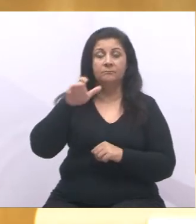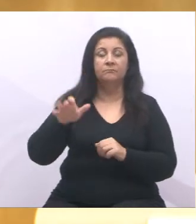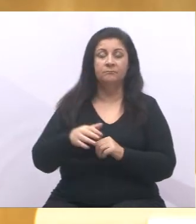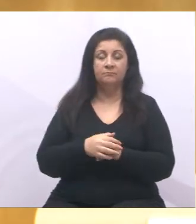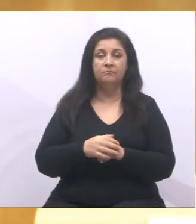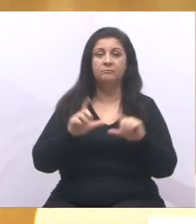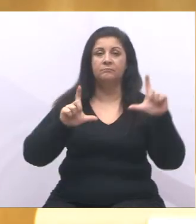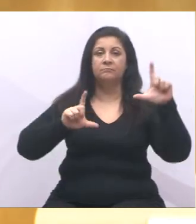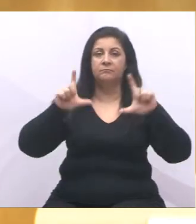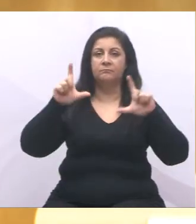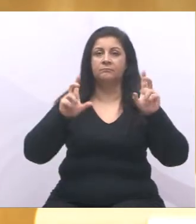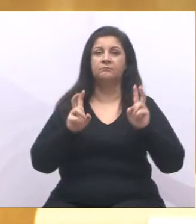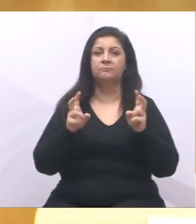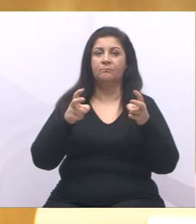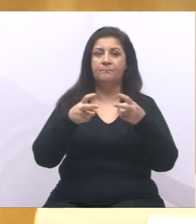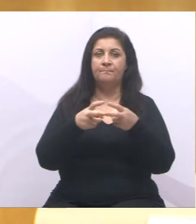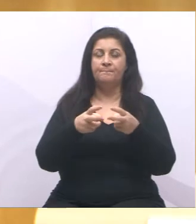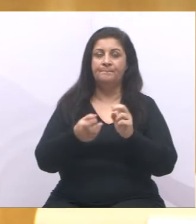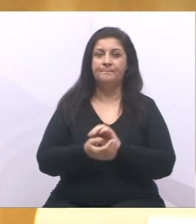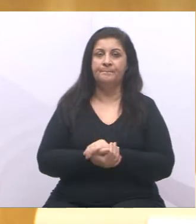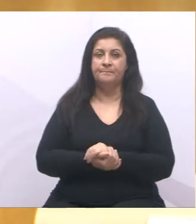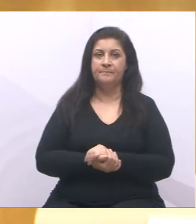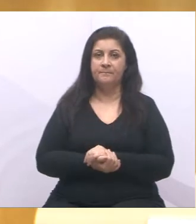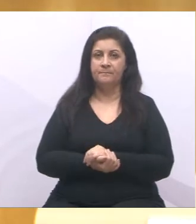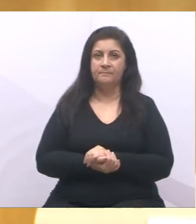TV Câmara.